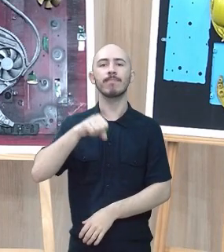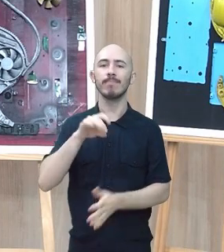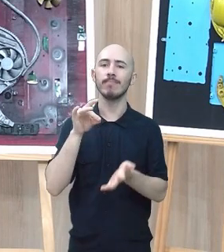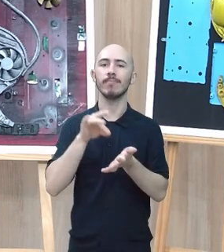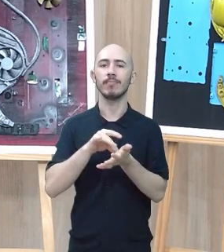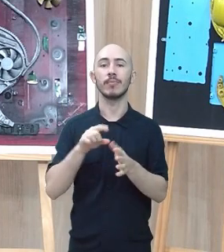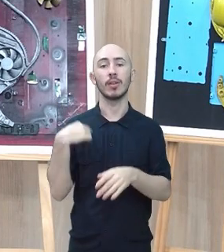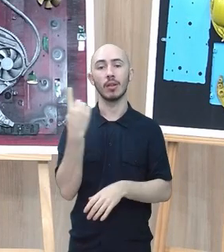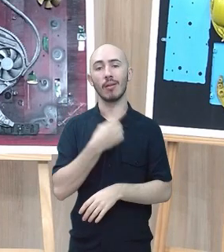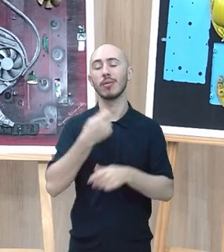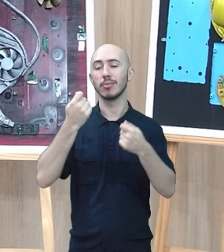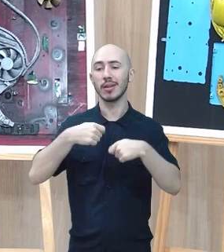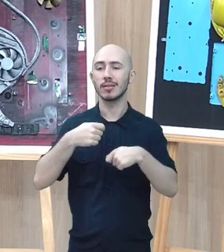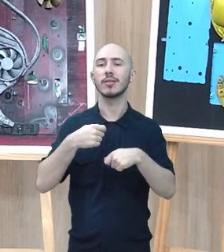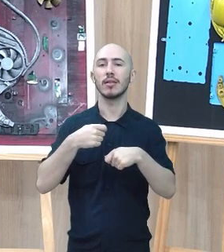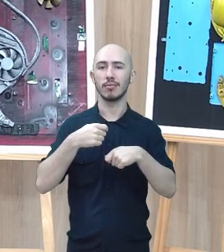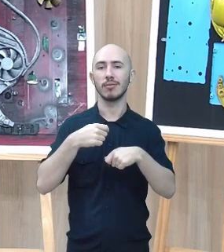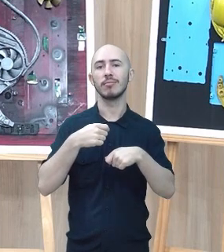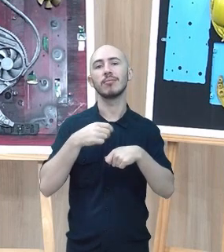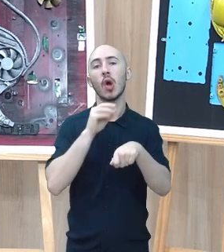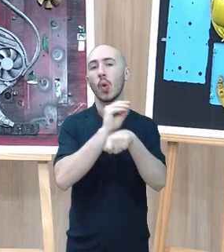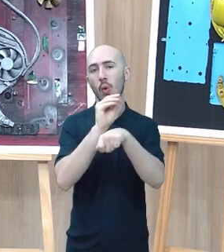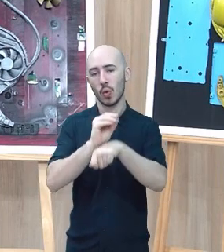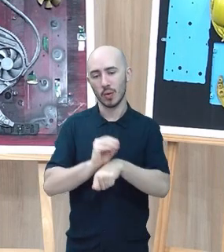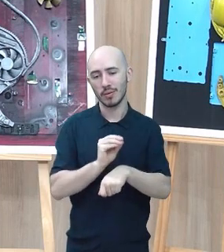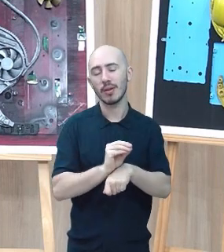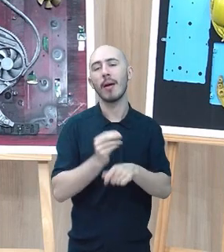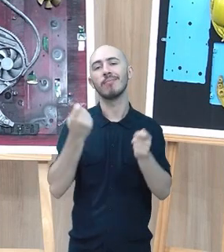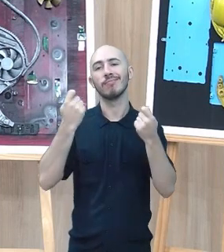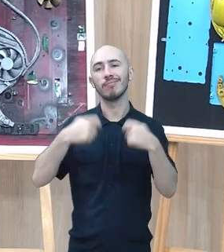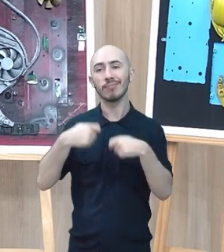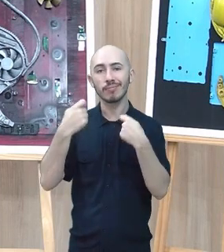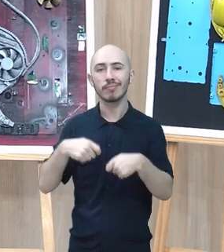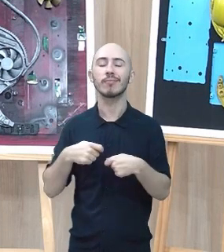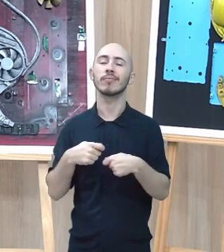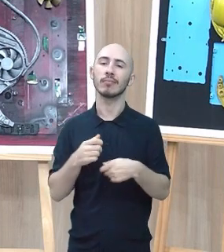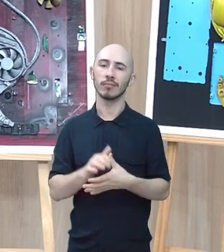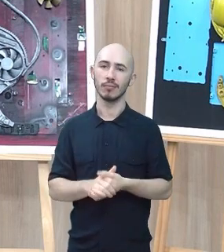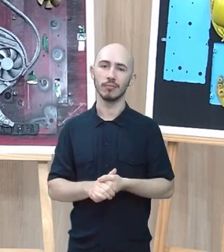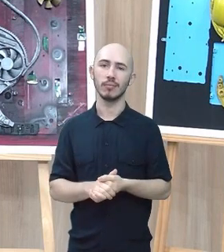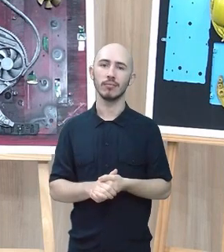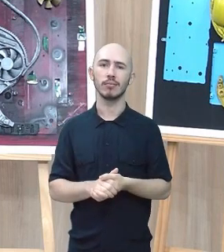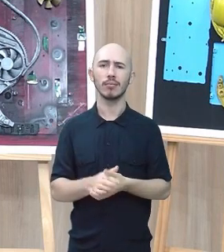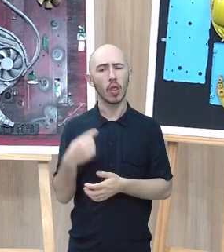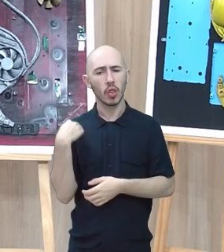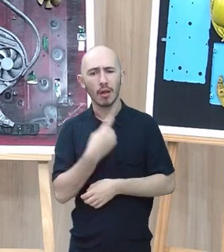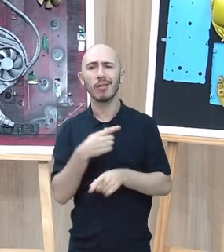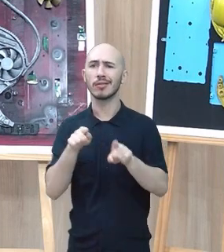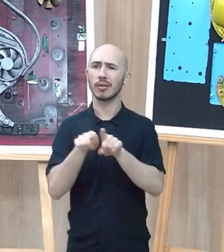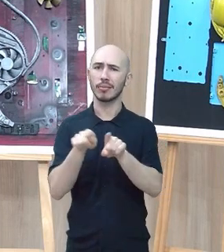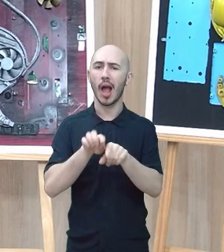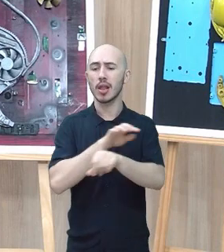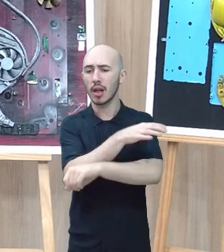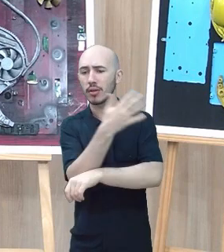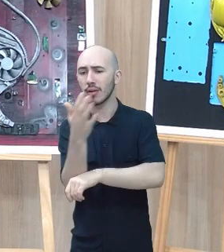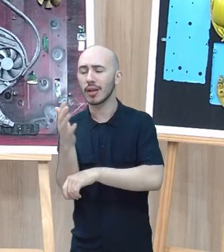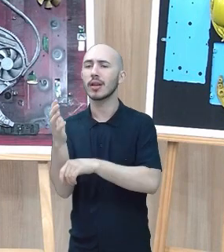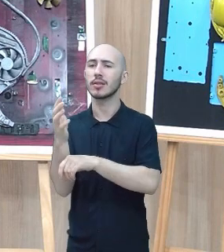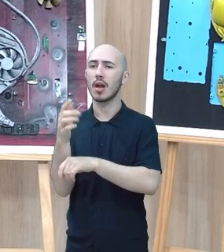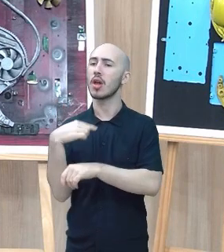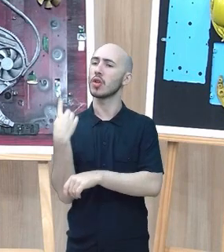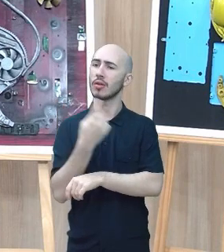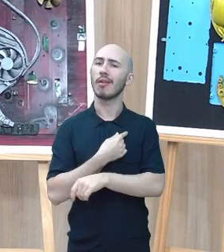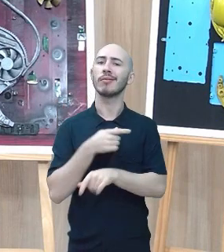a gente precisa cuidar, né? Precisa cuidar da natureza, precisa cuidar da gente também, né? Porque quando eu estou falando de